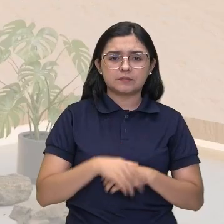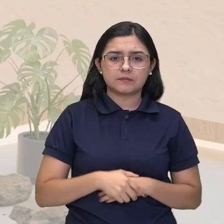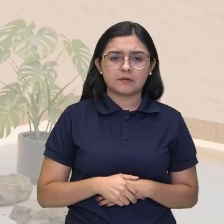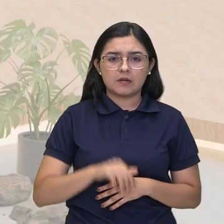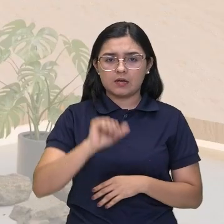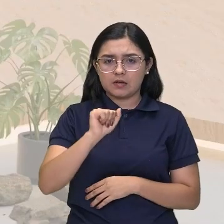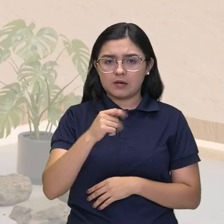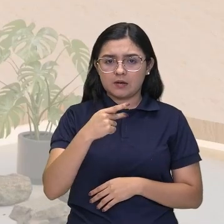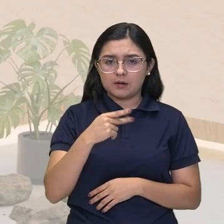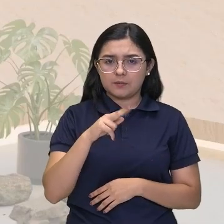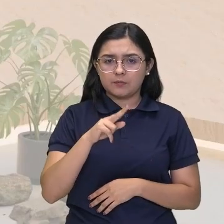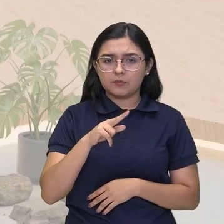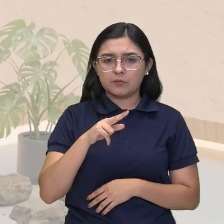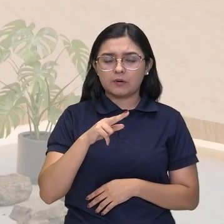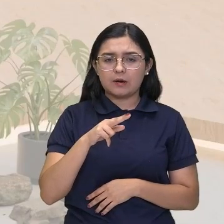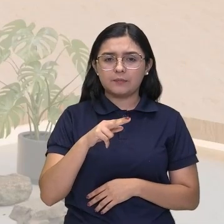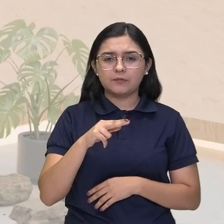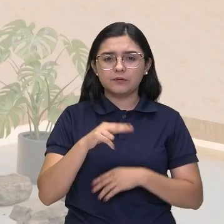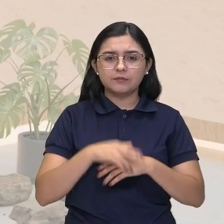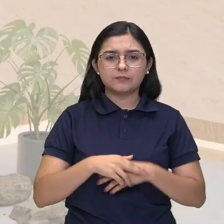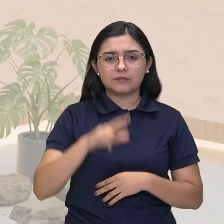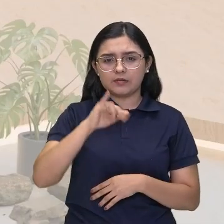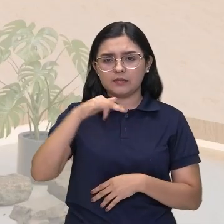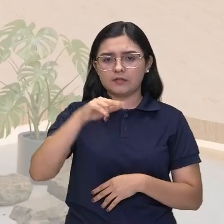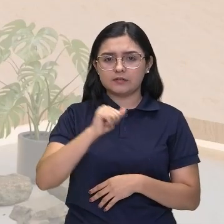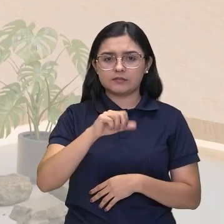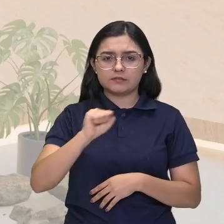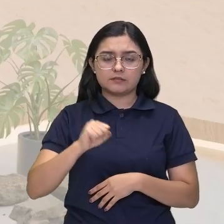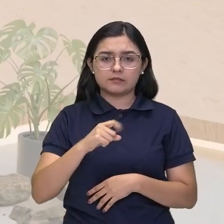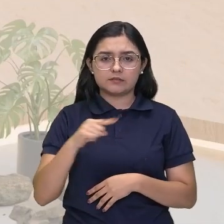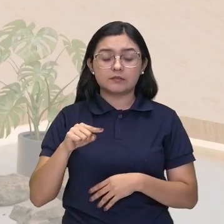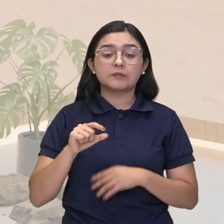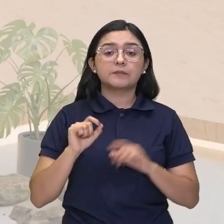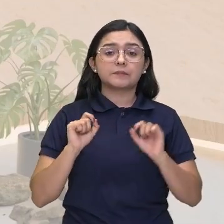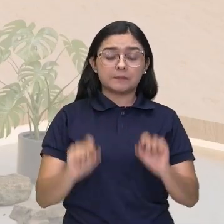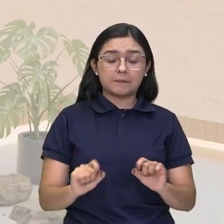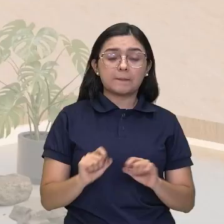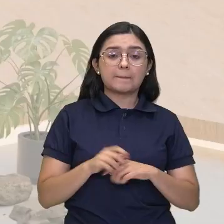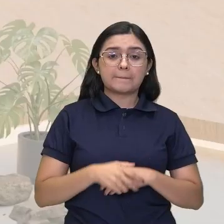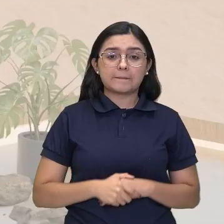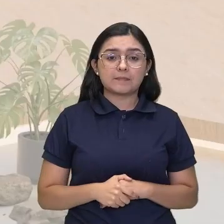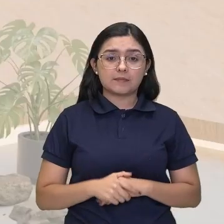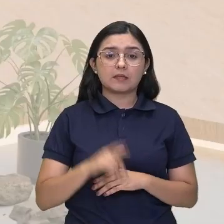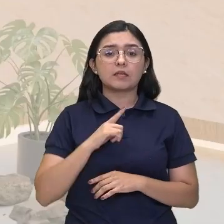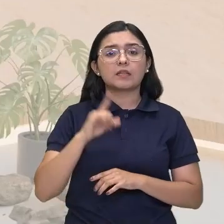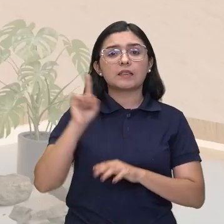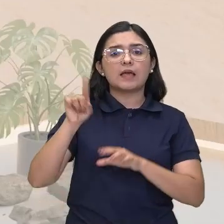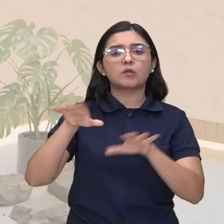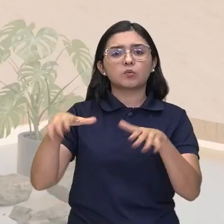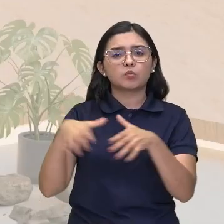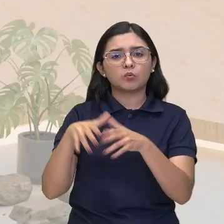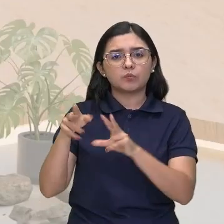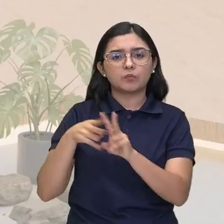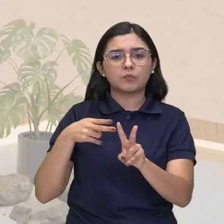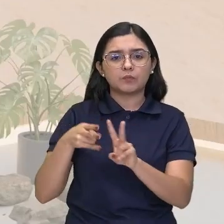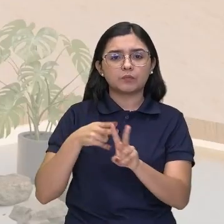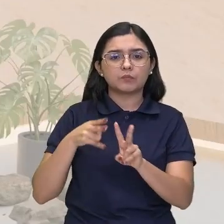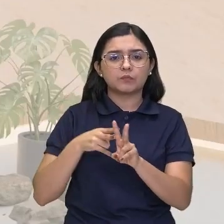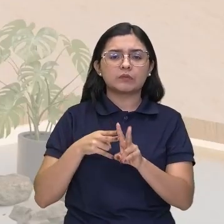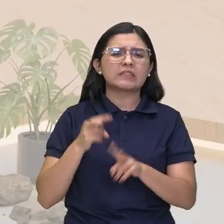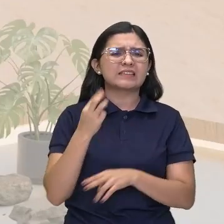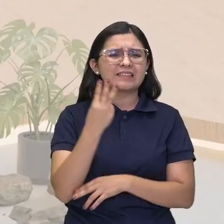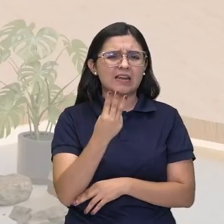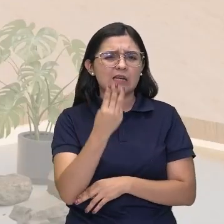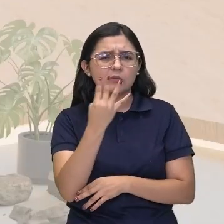Apurinãs, né, lá em Boca do Acre, lá na aldeia de Camicuã, que na aldeia inteira, ali 3 ou